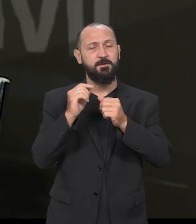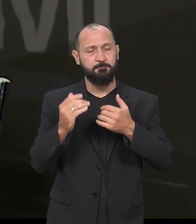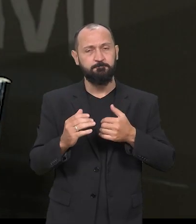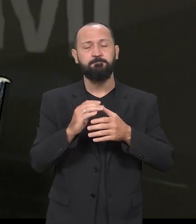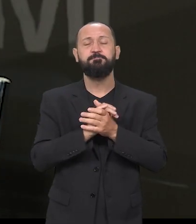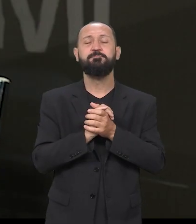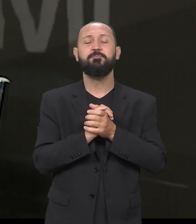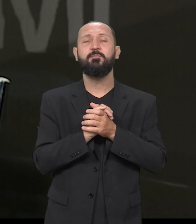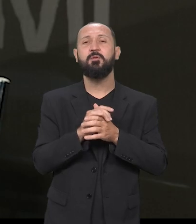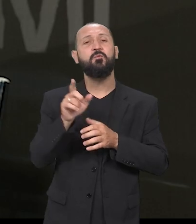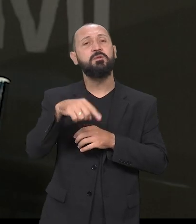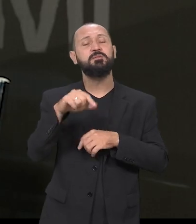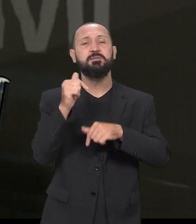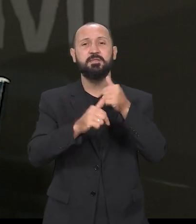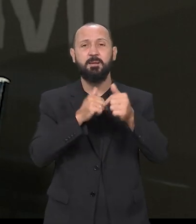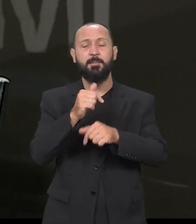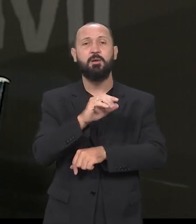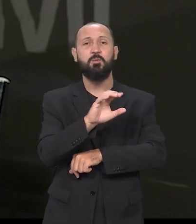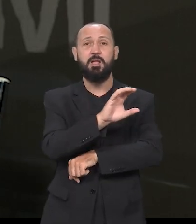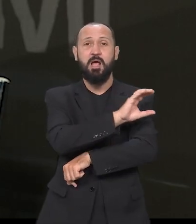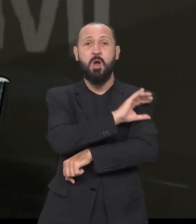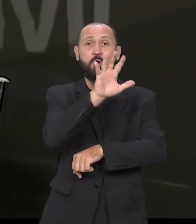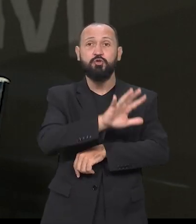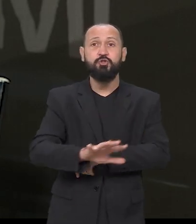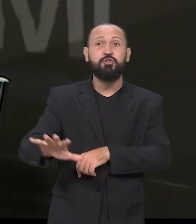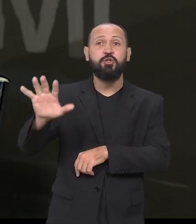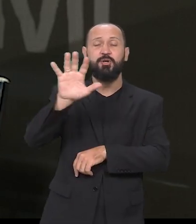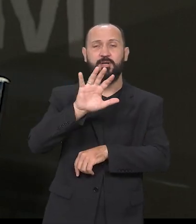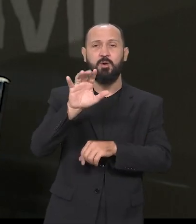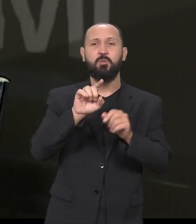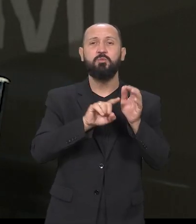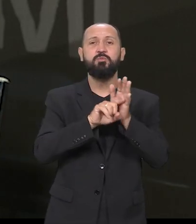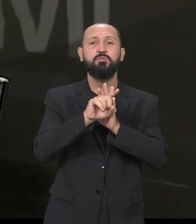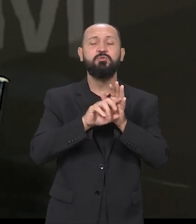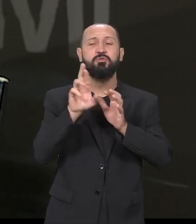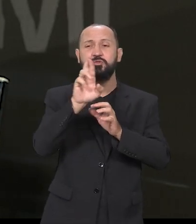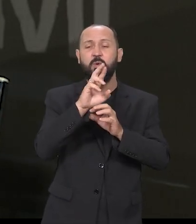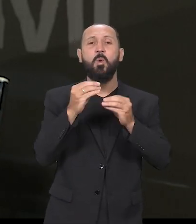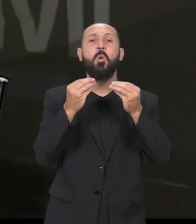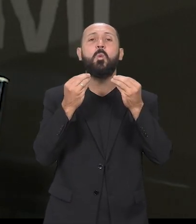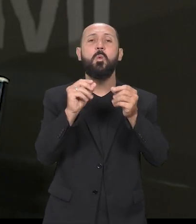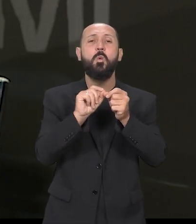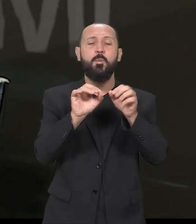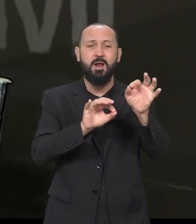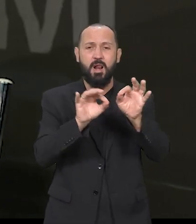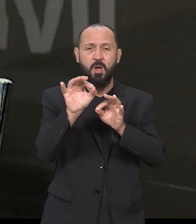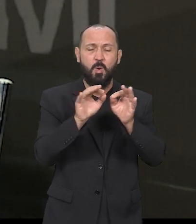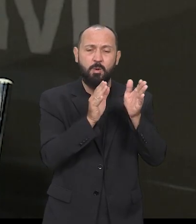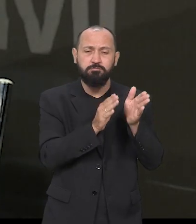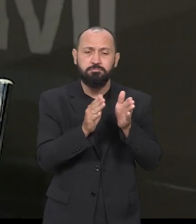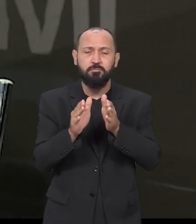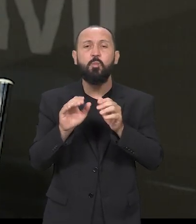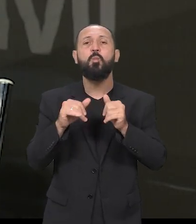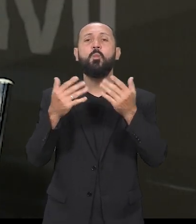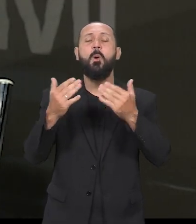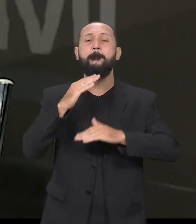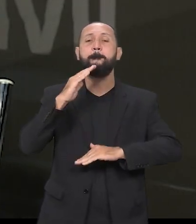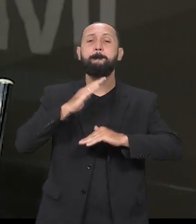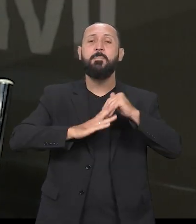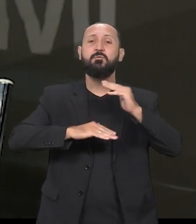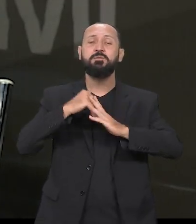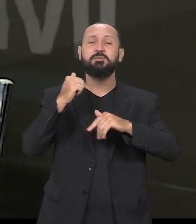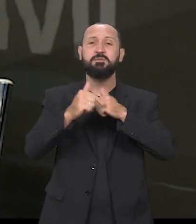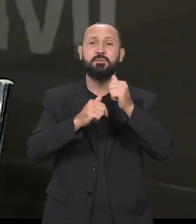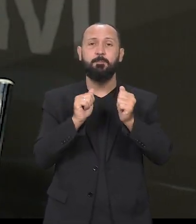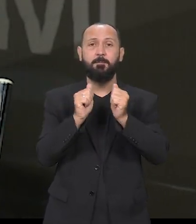delitos. E vocês trabalham na Coordenadoria Geral de Perícias. De que forma ela é organizada e quais os